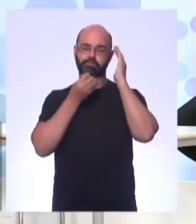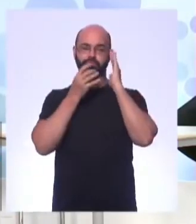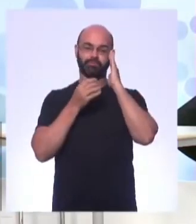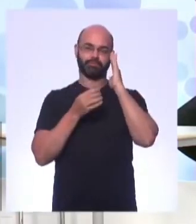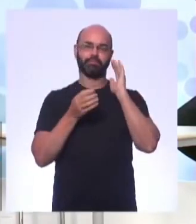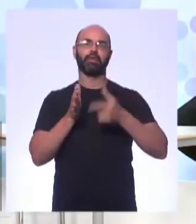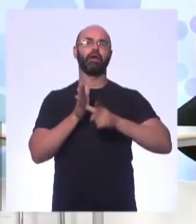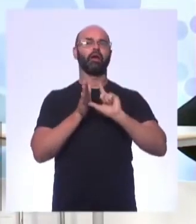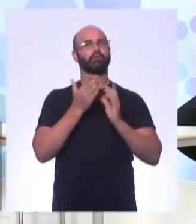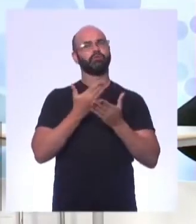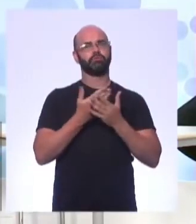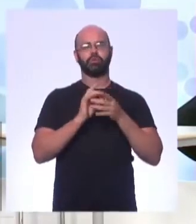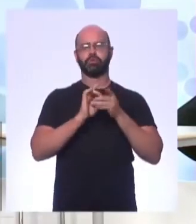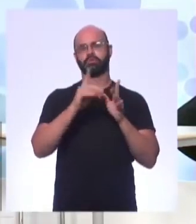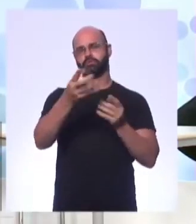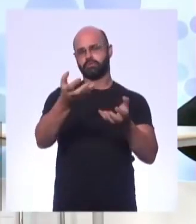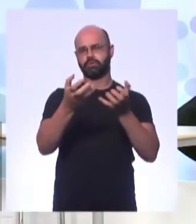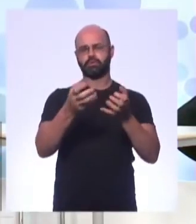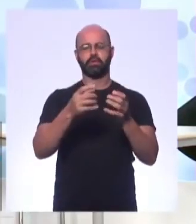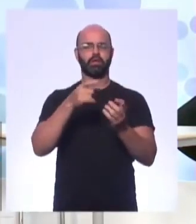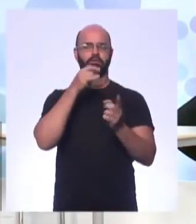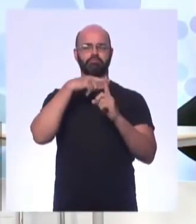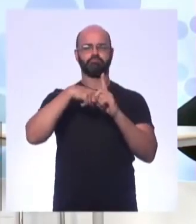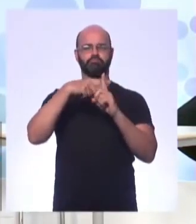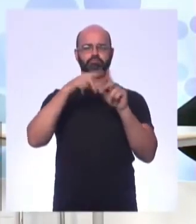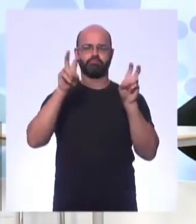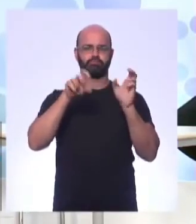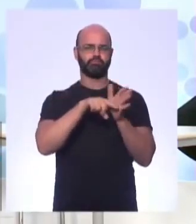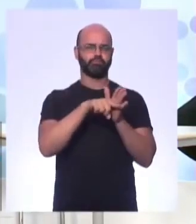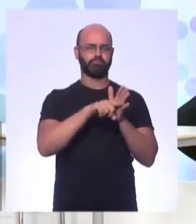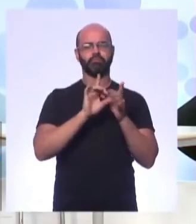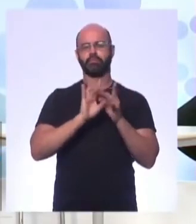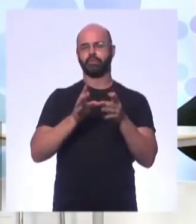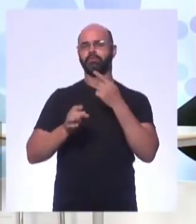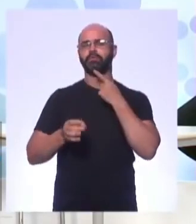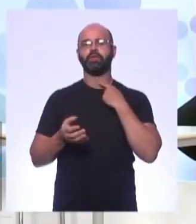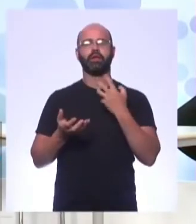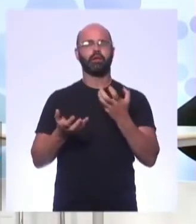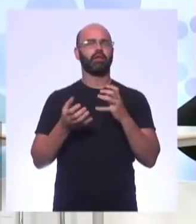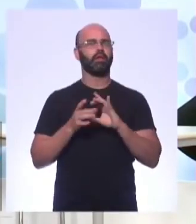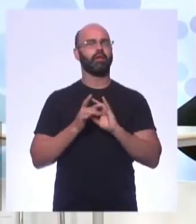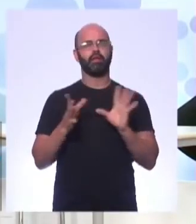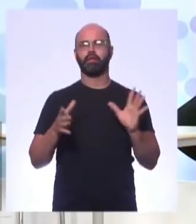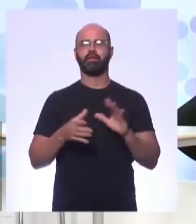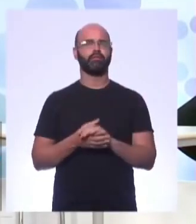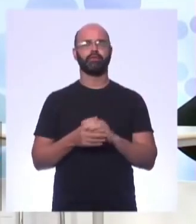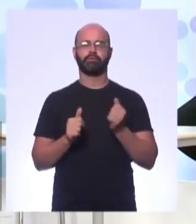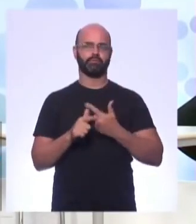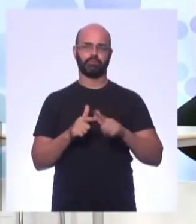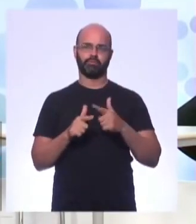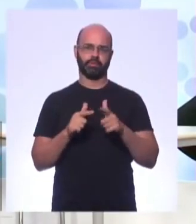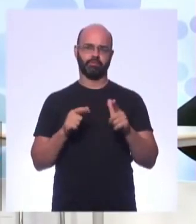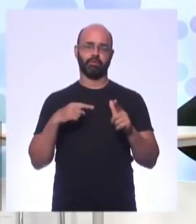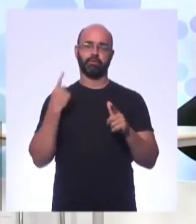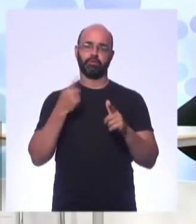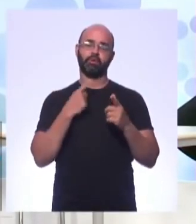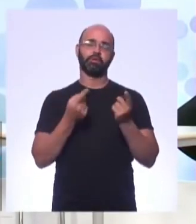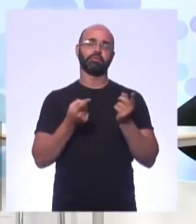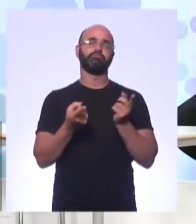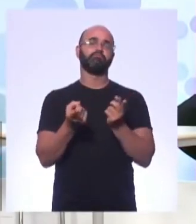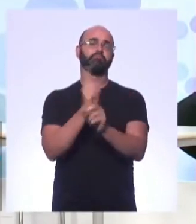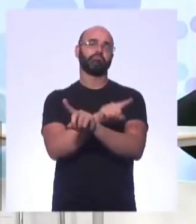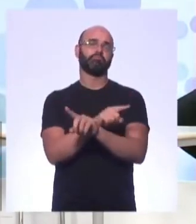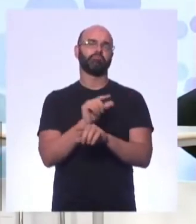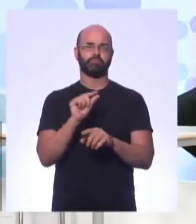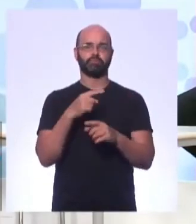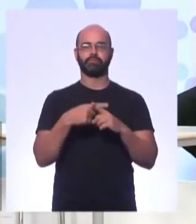antes, termometria? Sim, pode começar a estudar um pouquinho esse conceito antes, depois você entra no conceito de calor. A gente inverteu um pouquinho para, como a